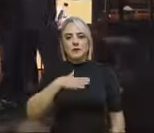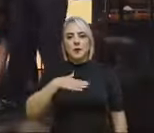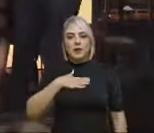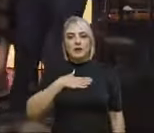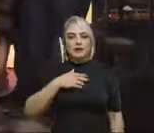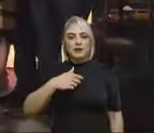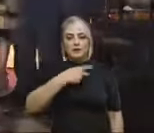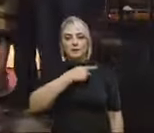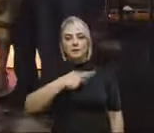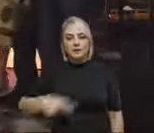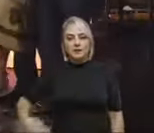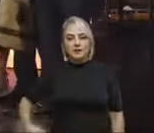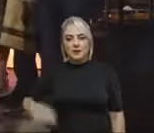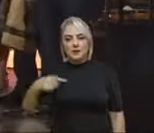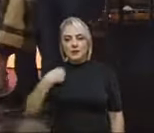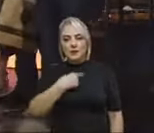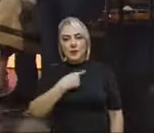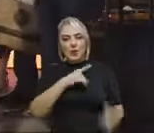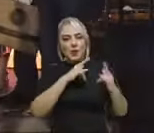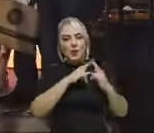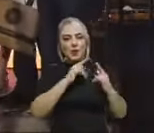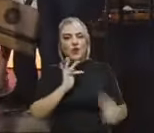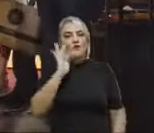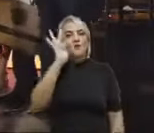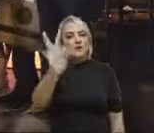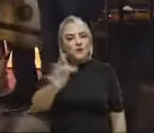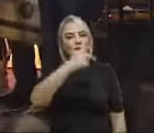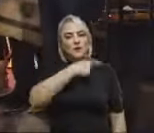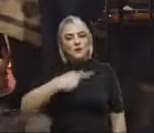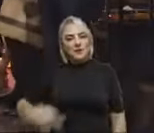nosso companheiro futuro presidente.